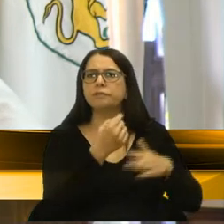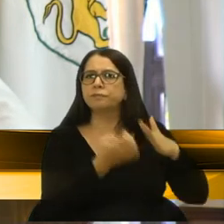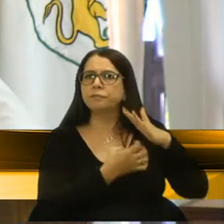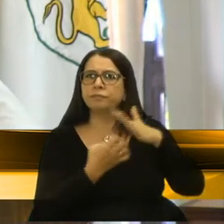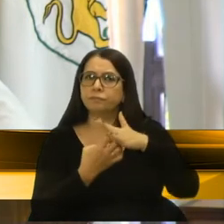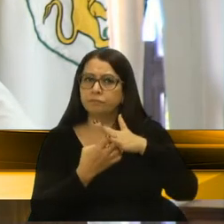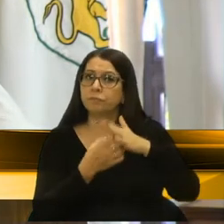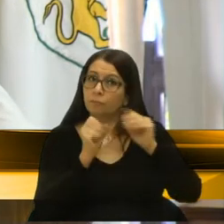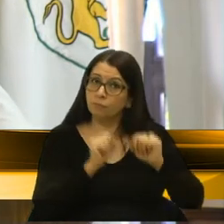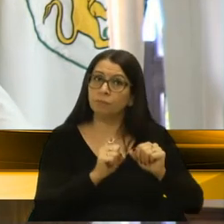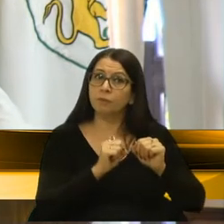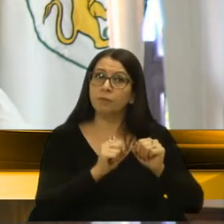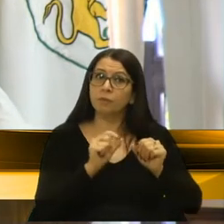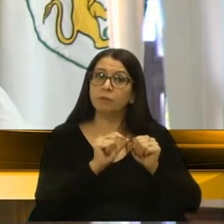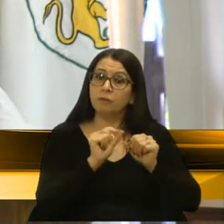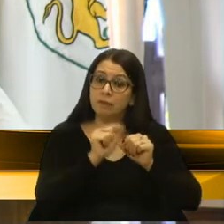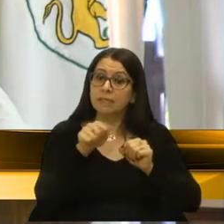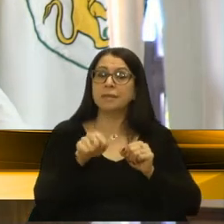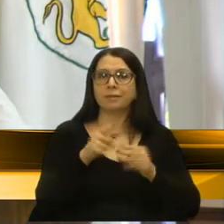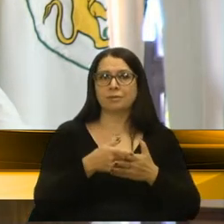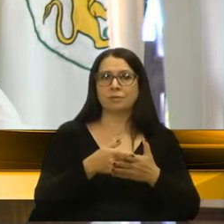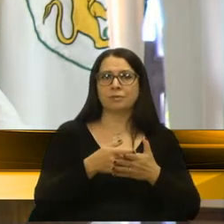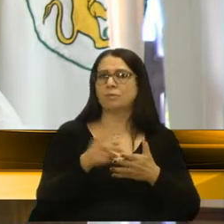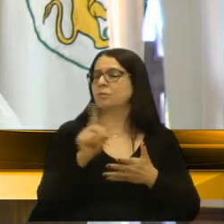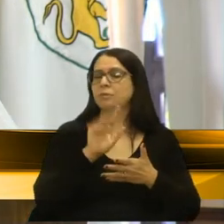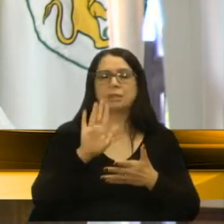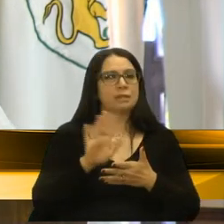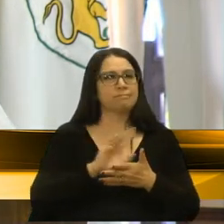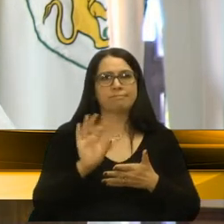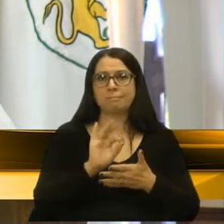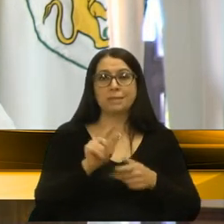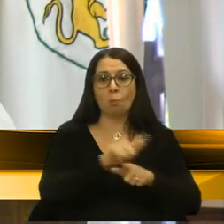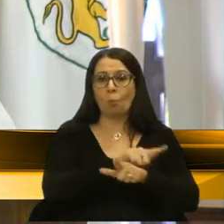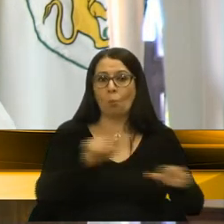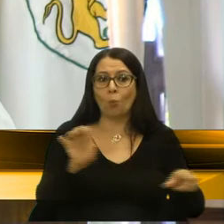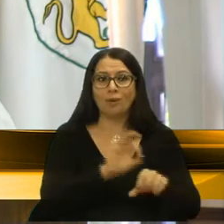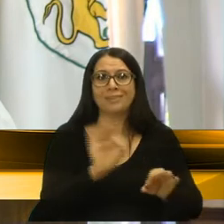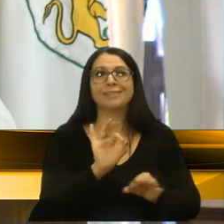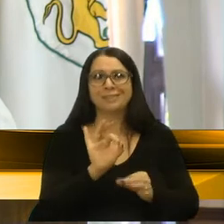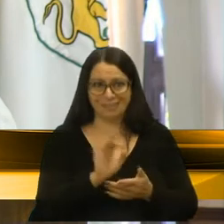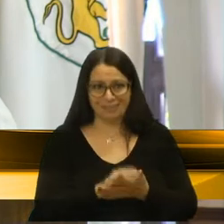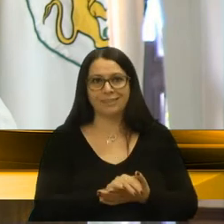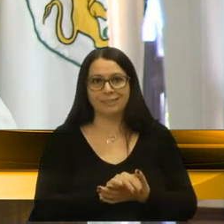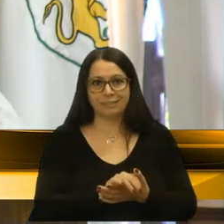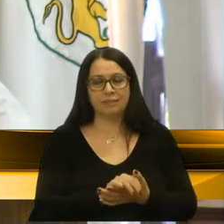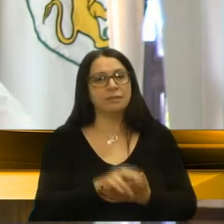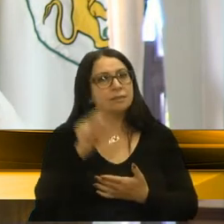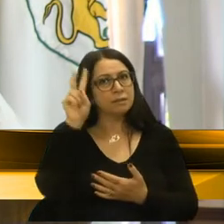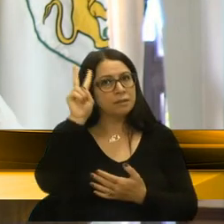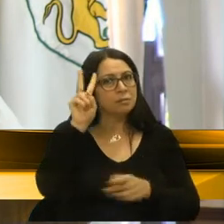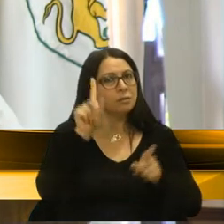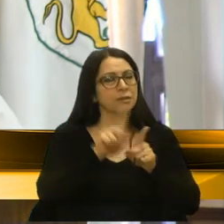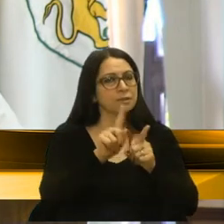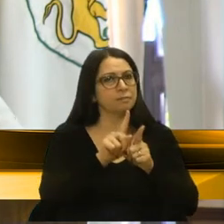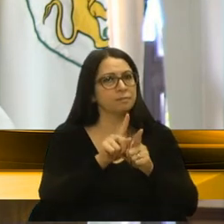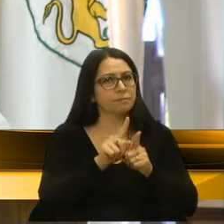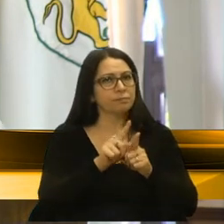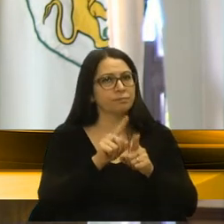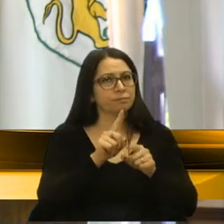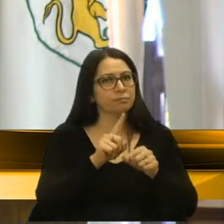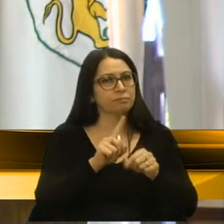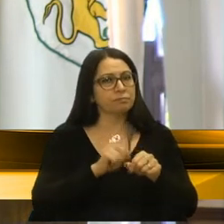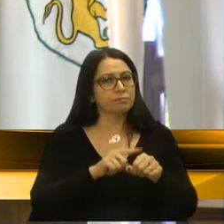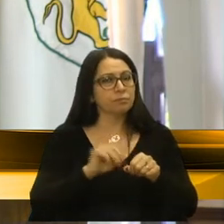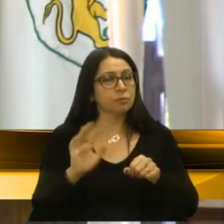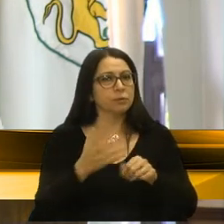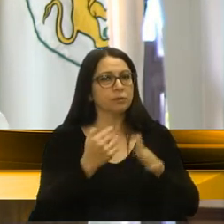que possam fazer essa obra, para que nós não deixe mais da deserta. Lembrando também que estamos aí num período que todas